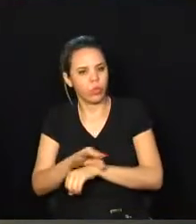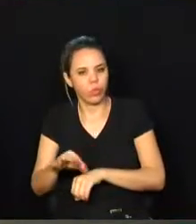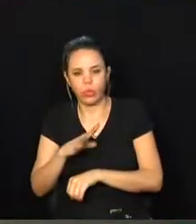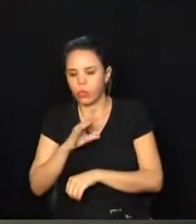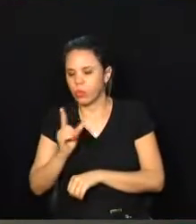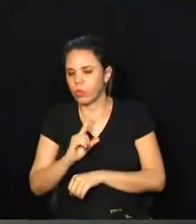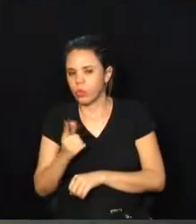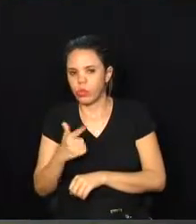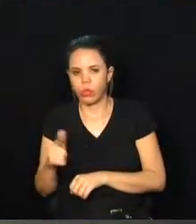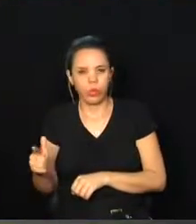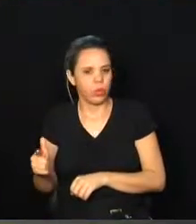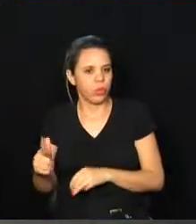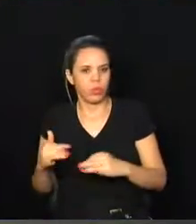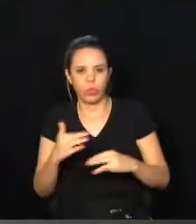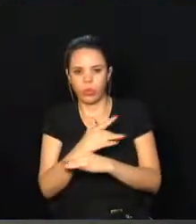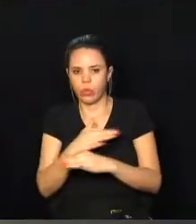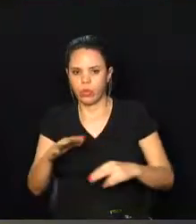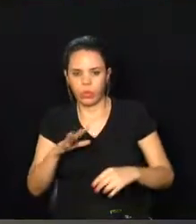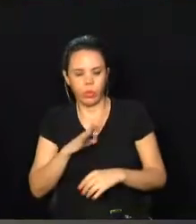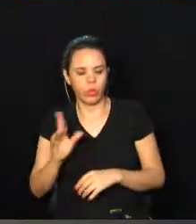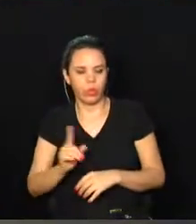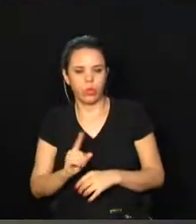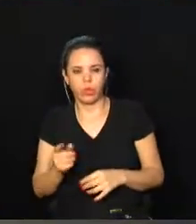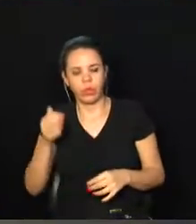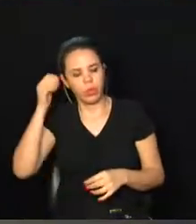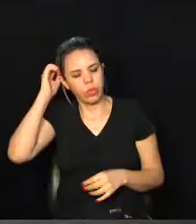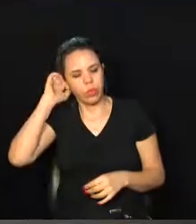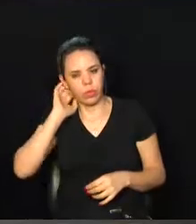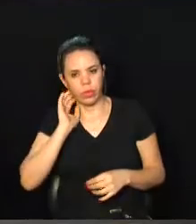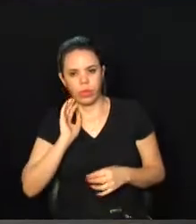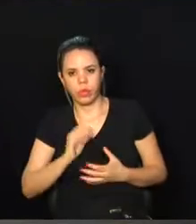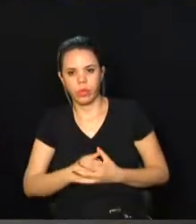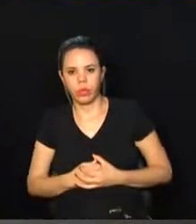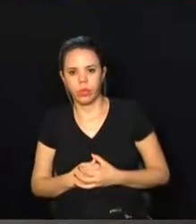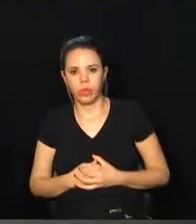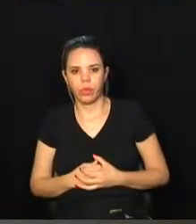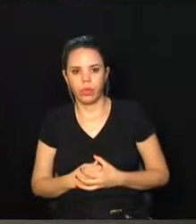cidade, não produz urbanismo para a cidade, né? E a